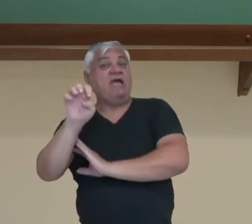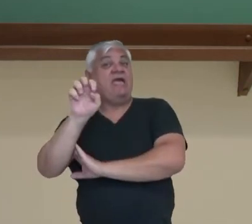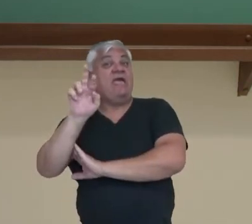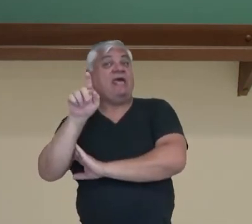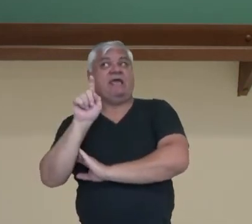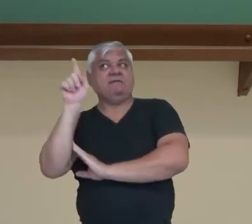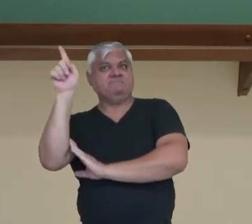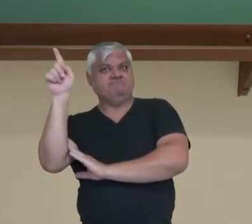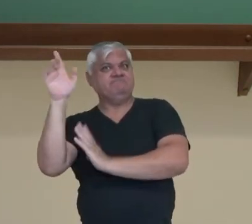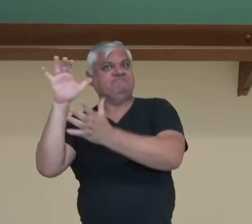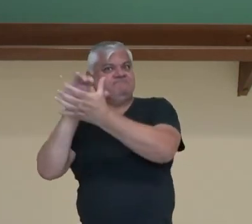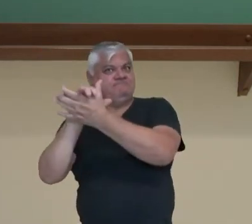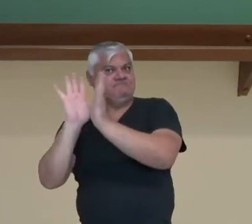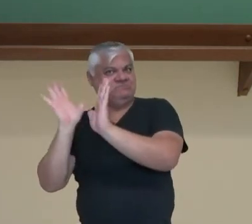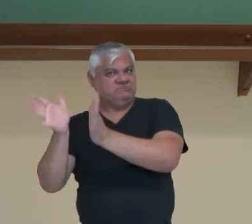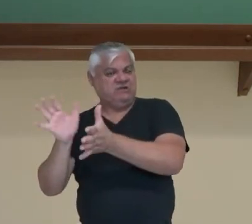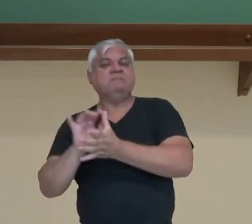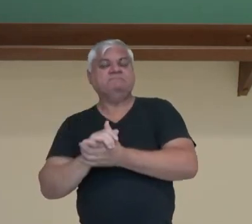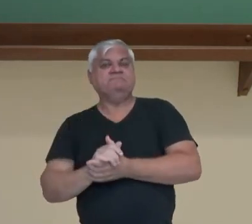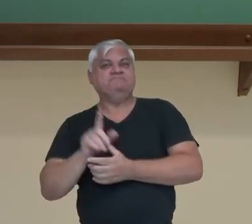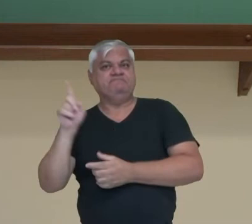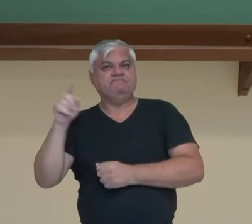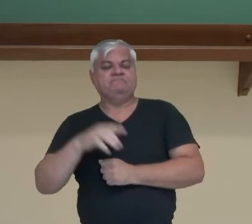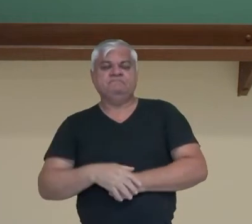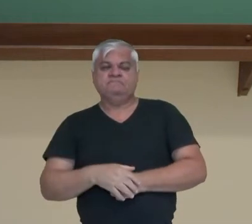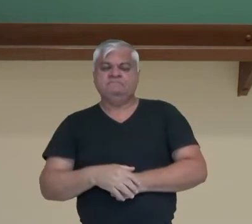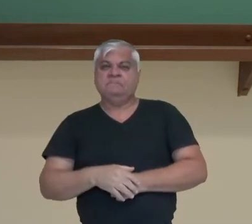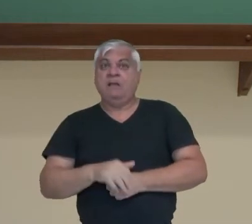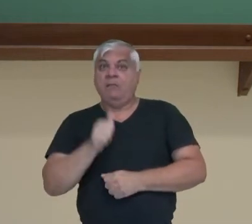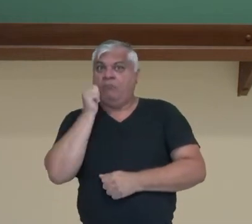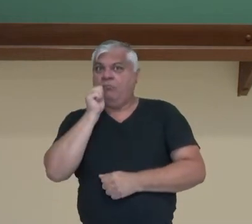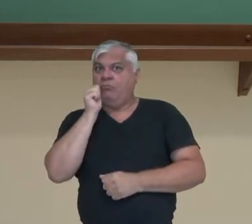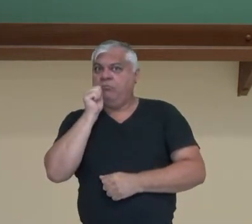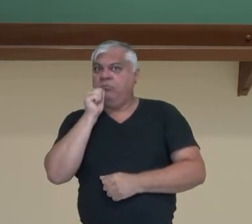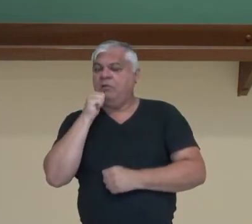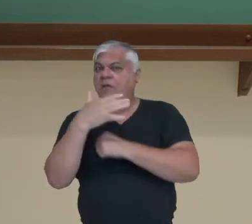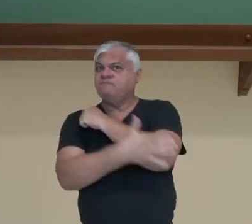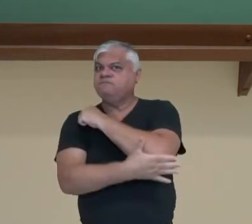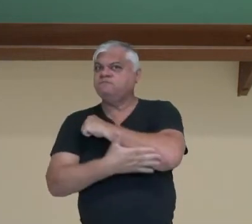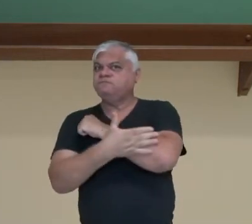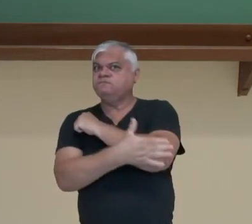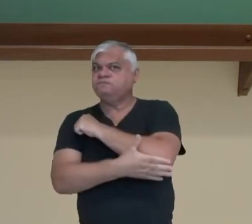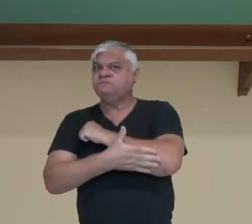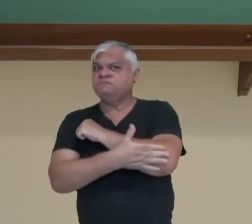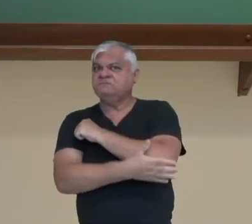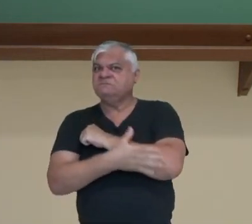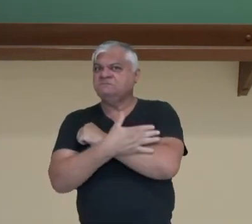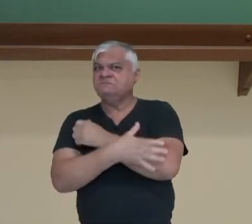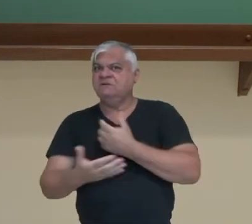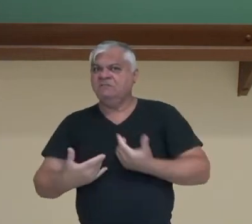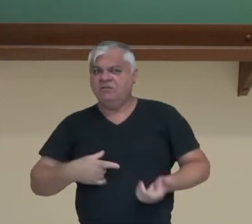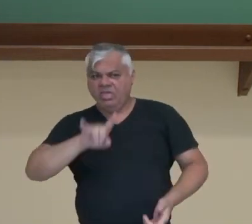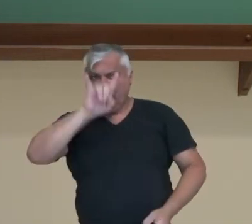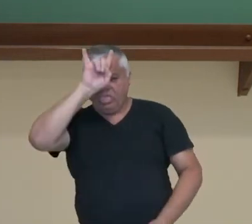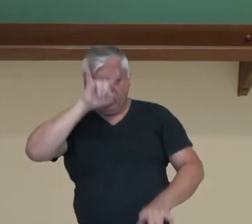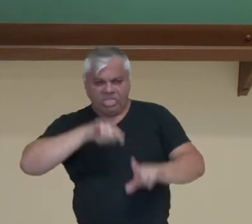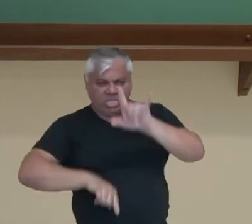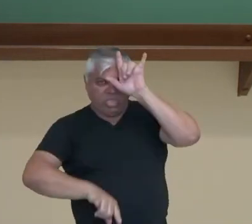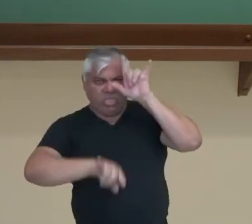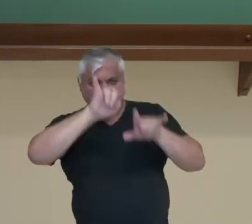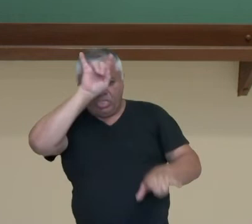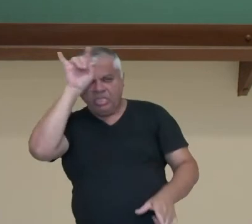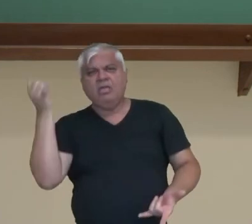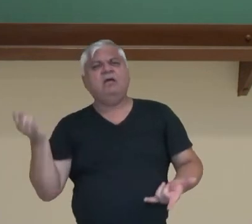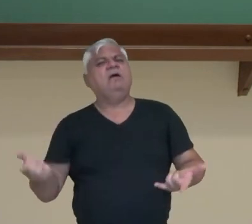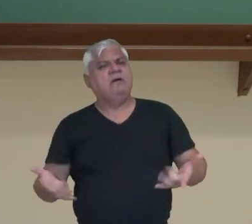Hera, a bichinha é danada, ela tem uns ciúmes aí, porque, pô, toda hora levando o chifre também, não dá não, né?